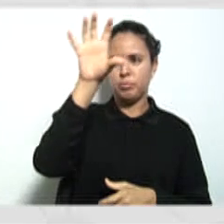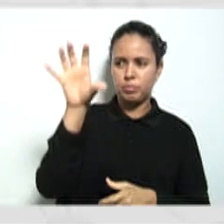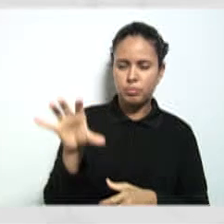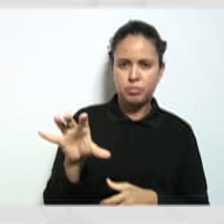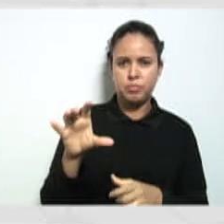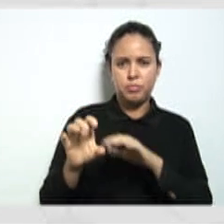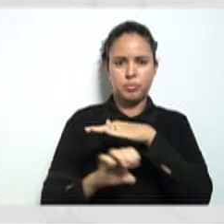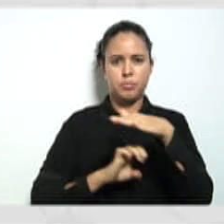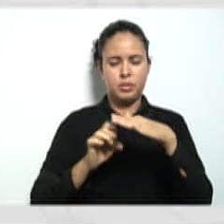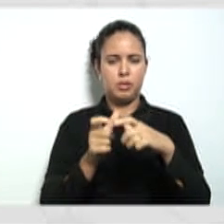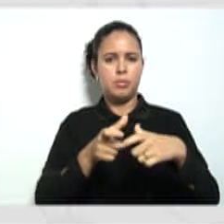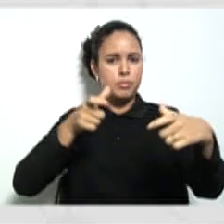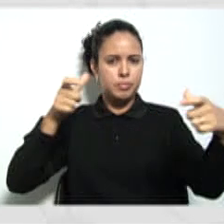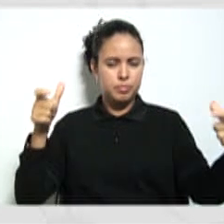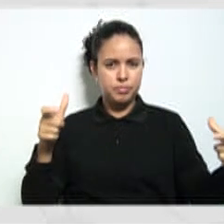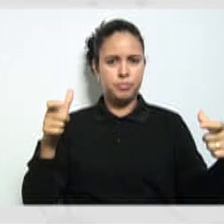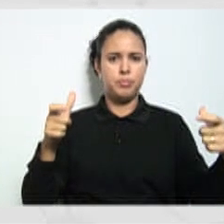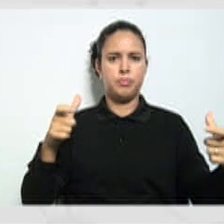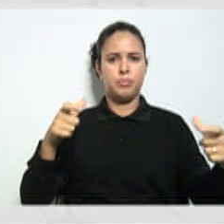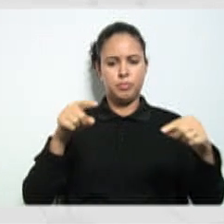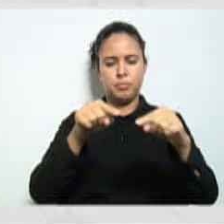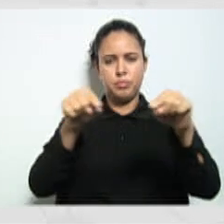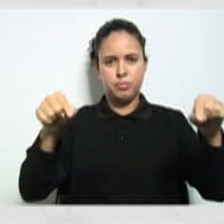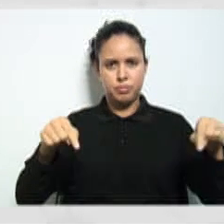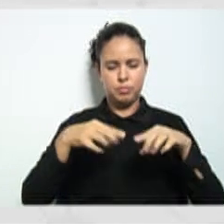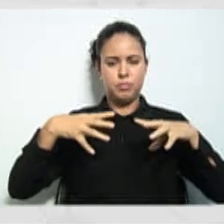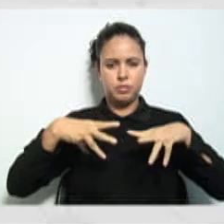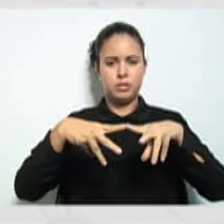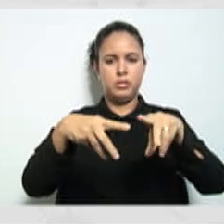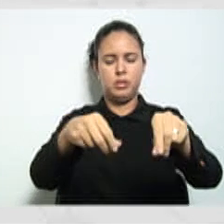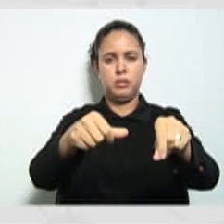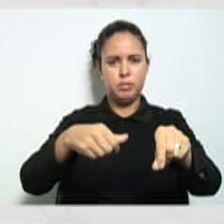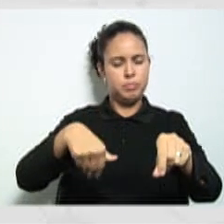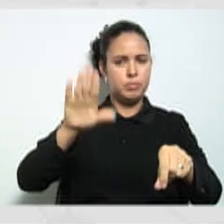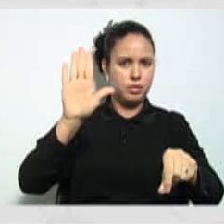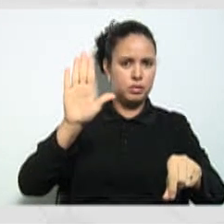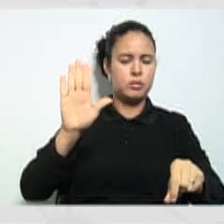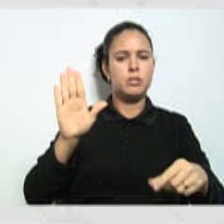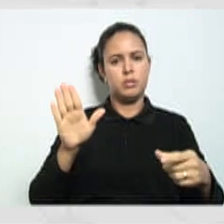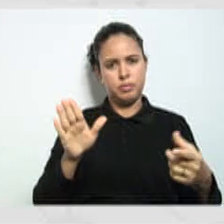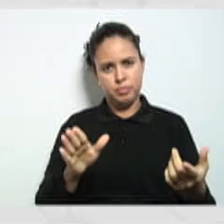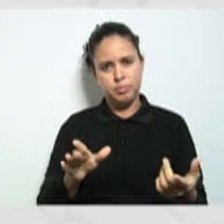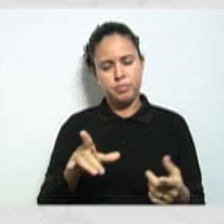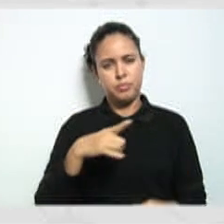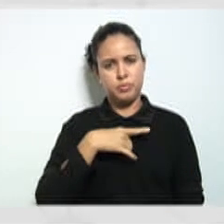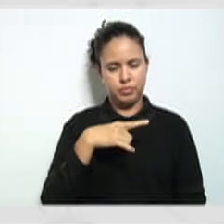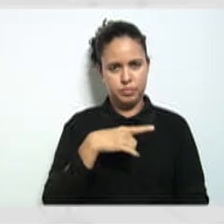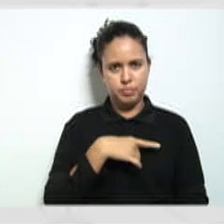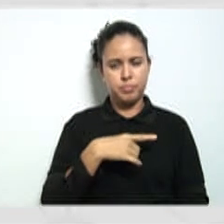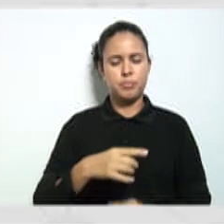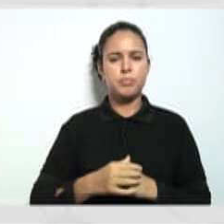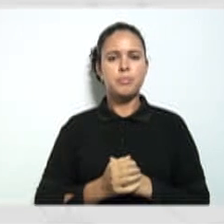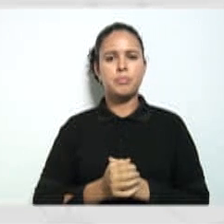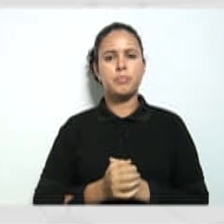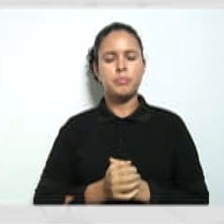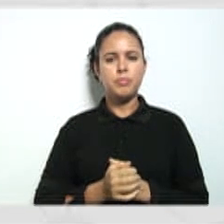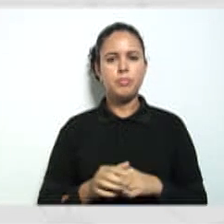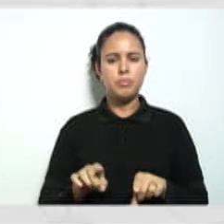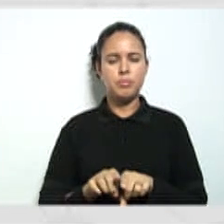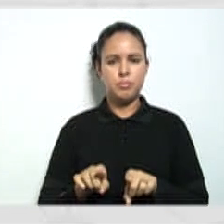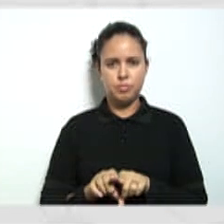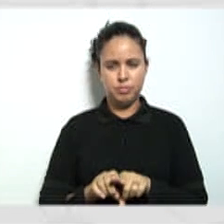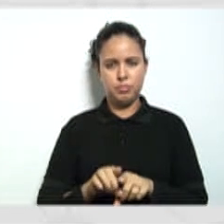empresas maiores, outra concentração de terra maior, né? A gente fala na região Nordeste, é uma das regiões de maior concentração de terra no Brasil. Região Centro-Oeste